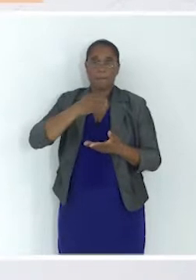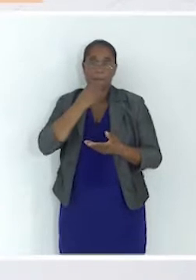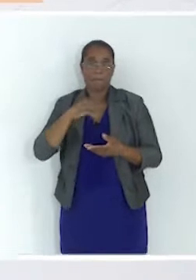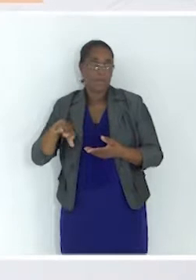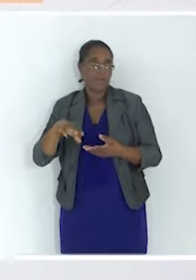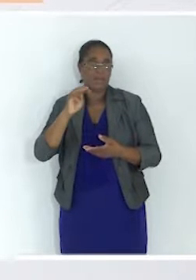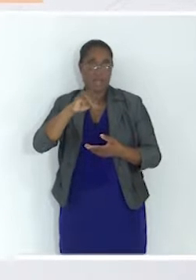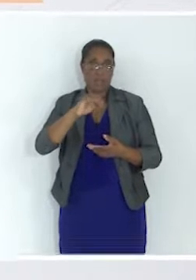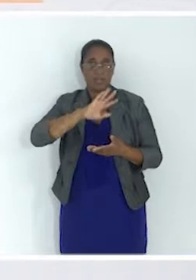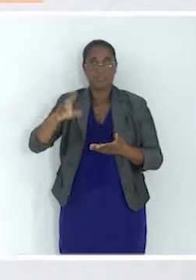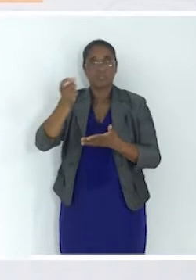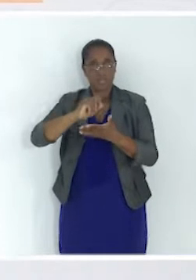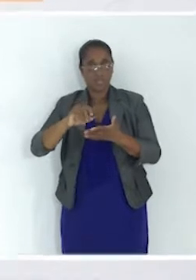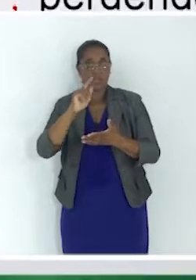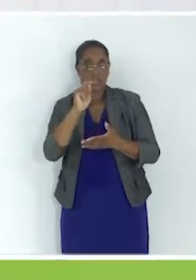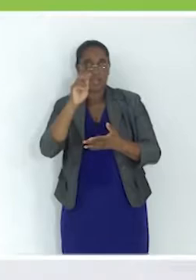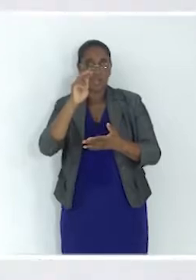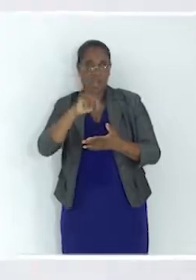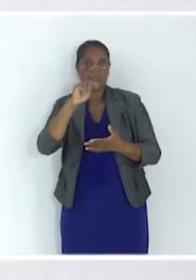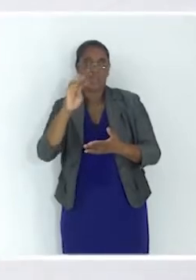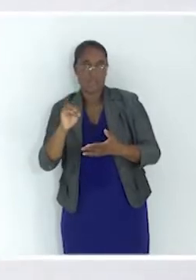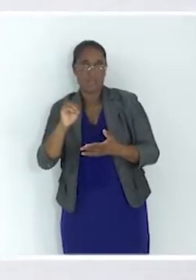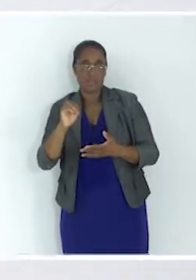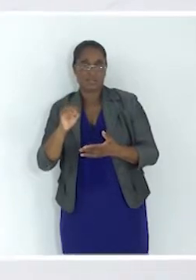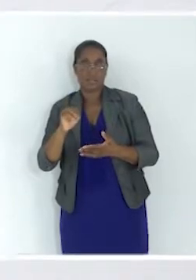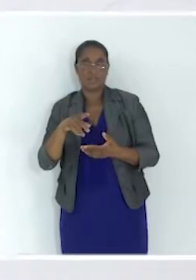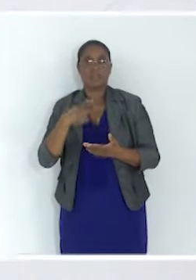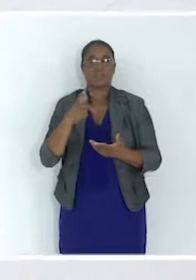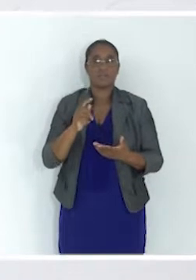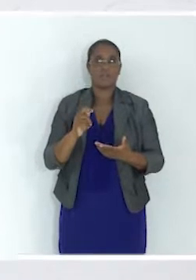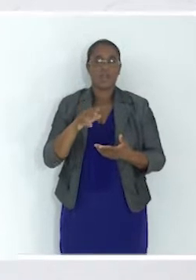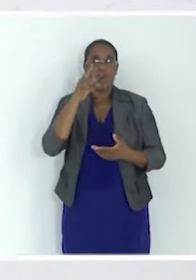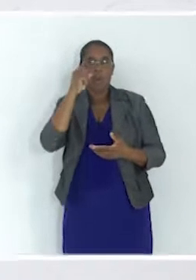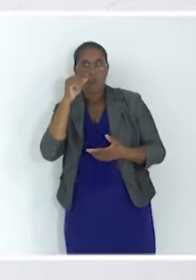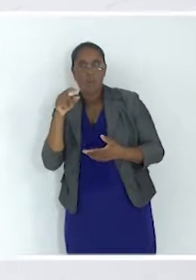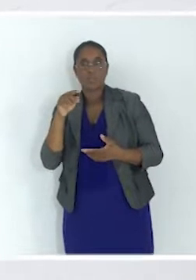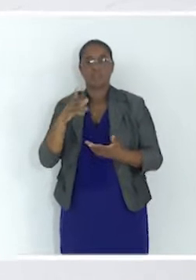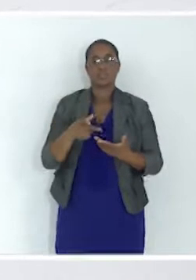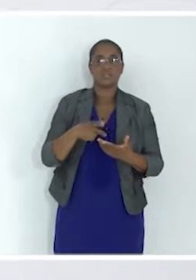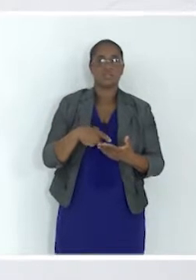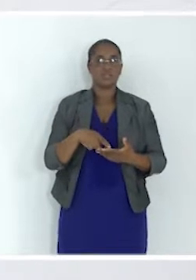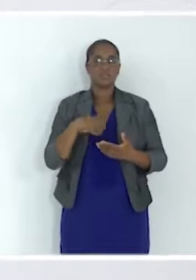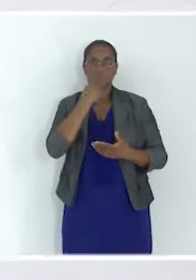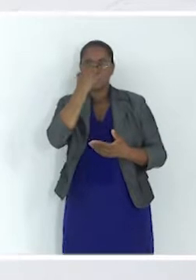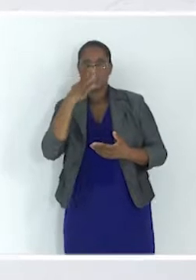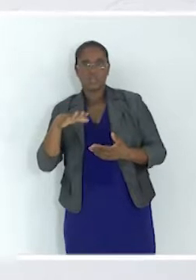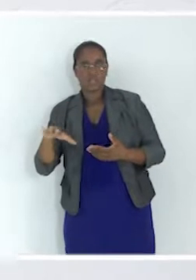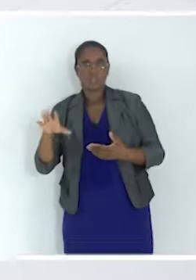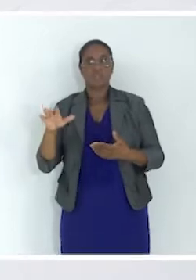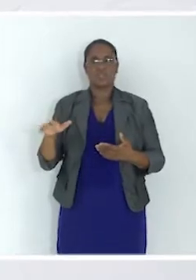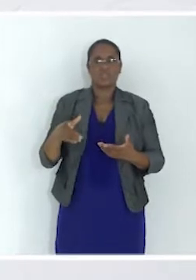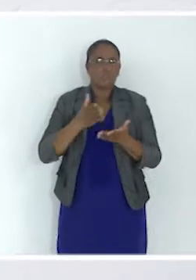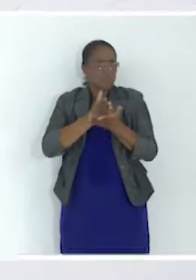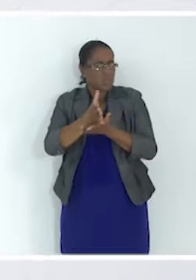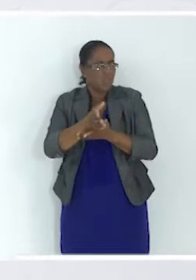Homem, homens. Jardim, jardins. Vamos continuar. Os nomes terminados em ão fazem